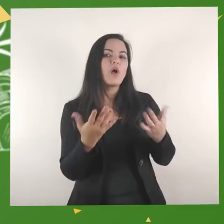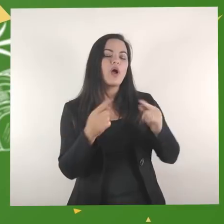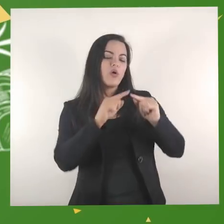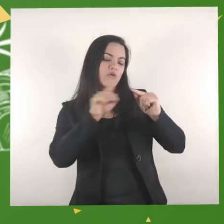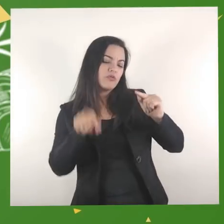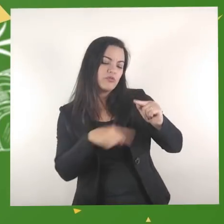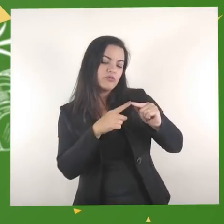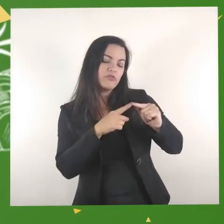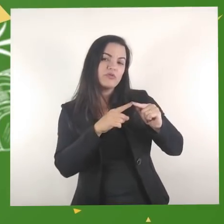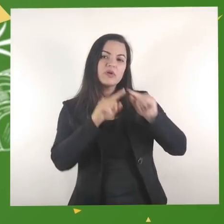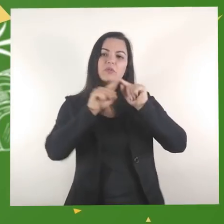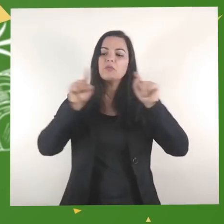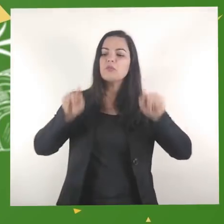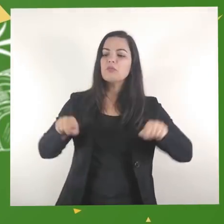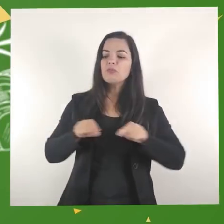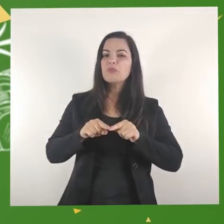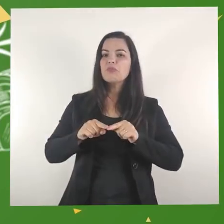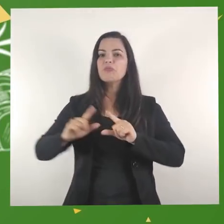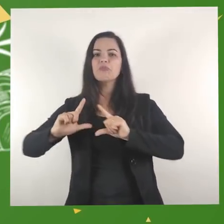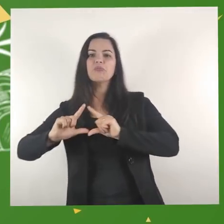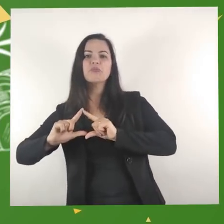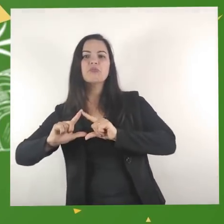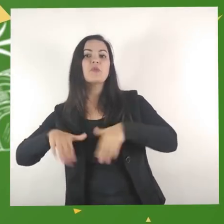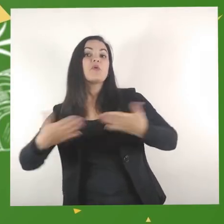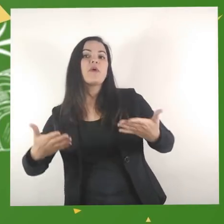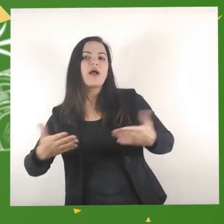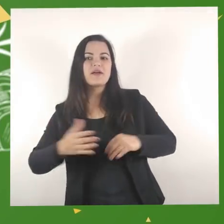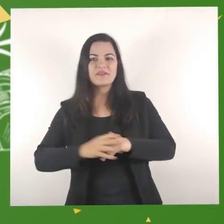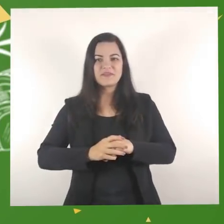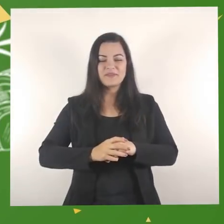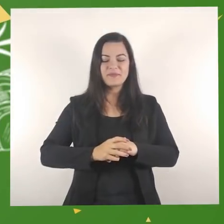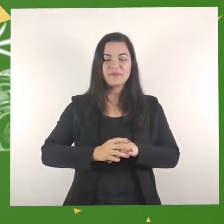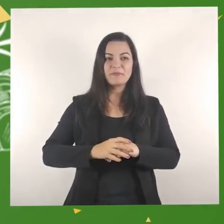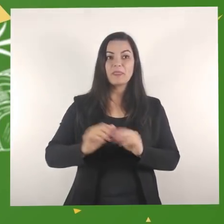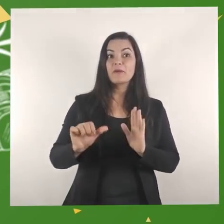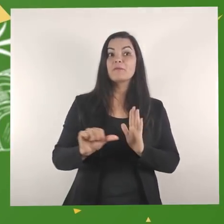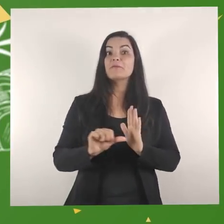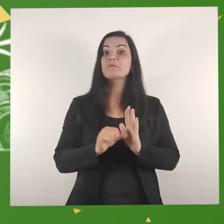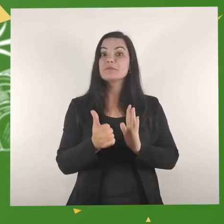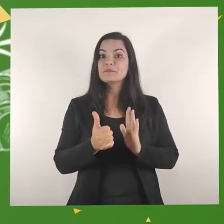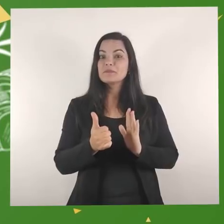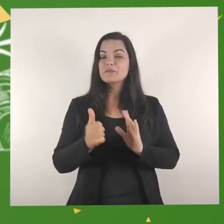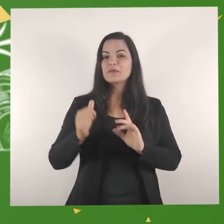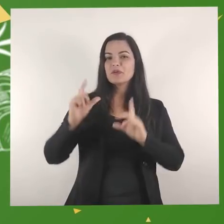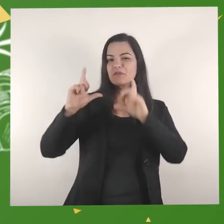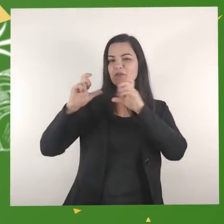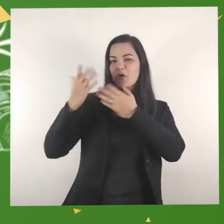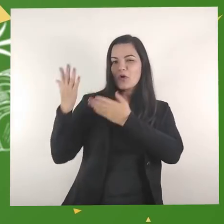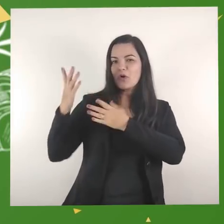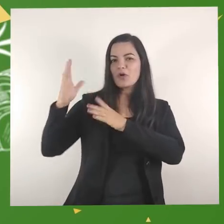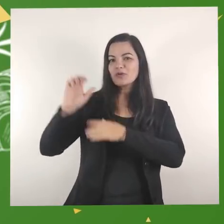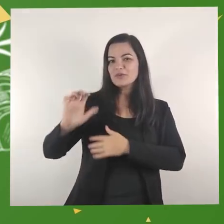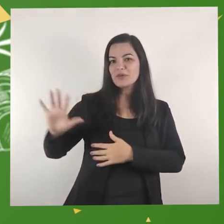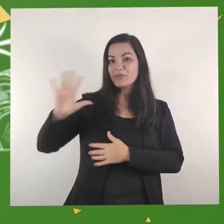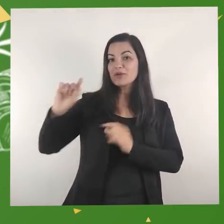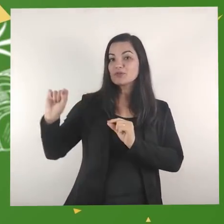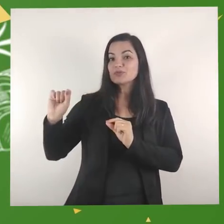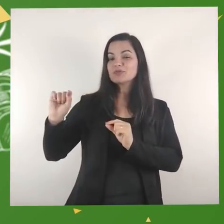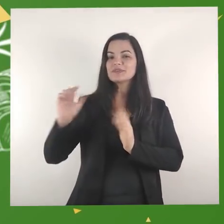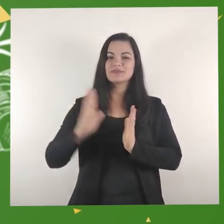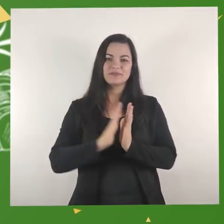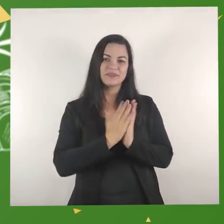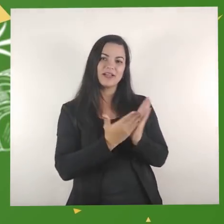aí misturadas no meio dessa imagem. Então, a primeira imagem que vocês têm aí é um caderno e um